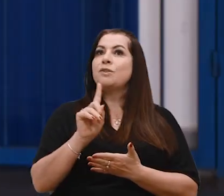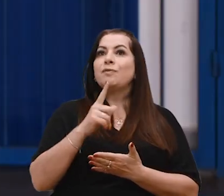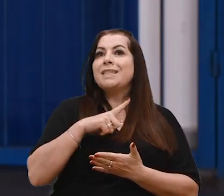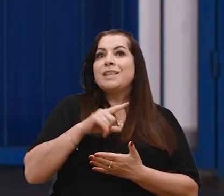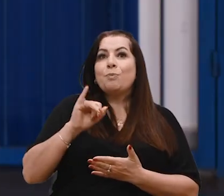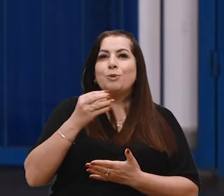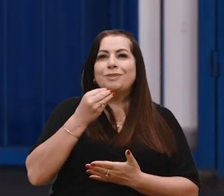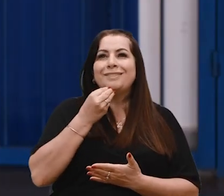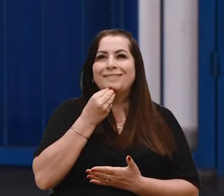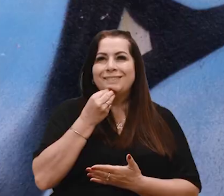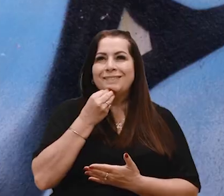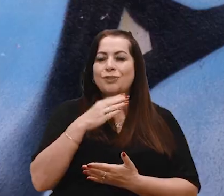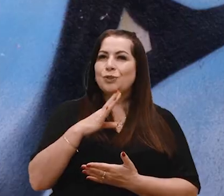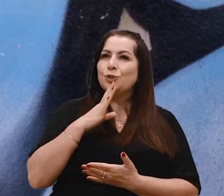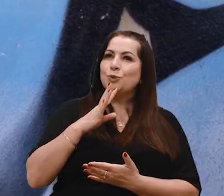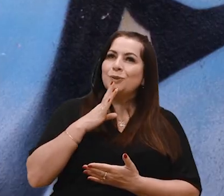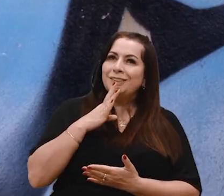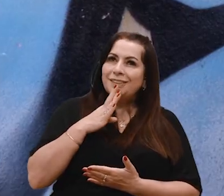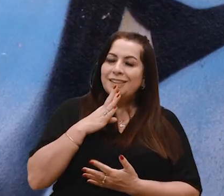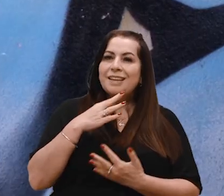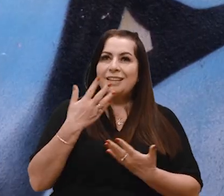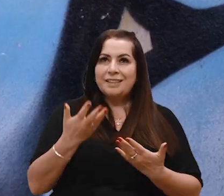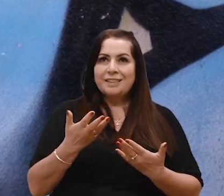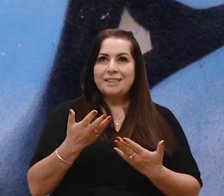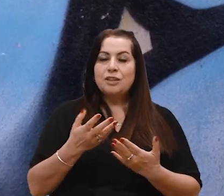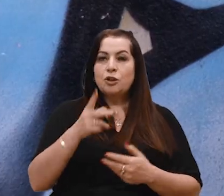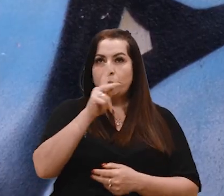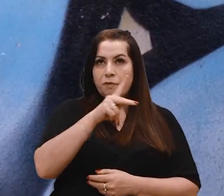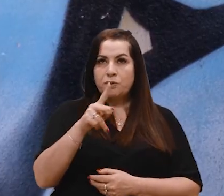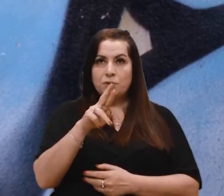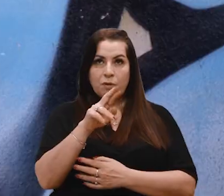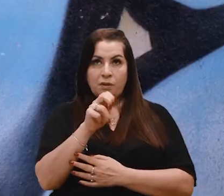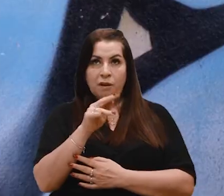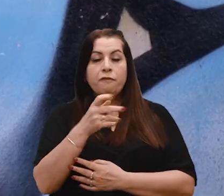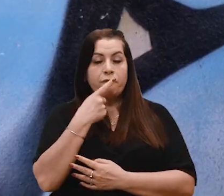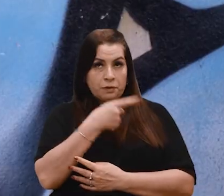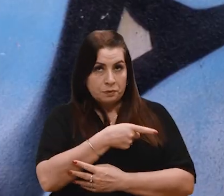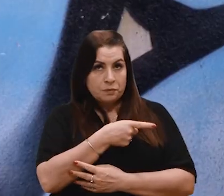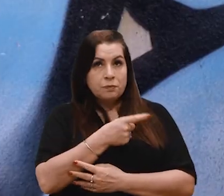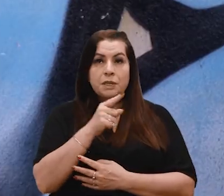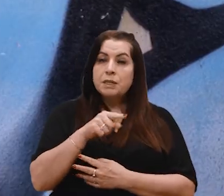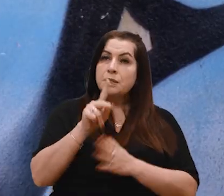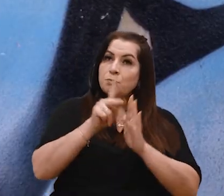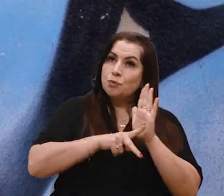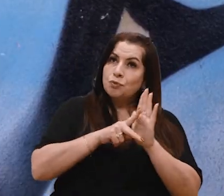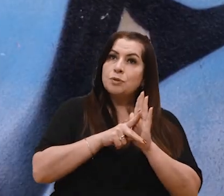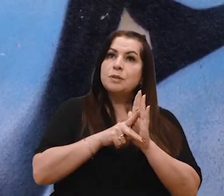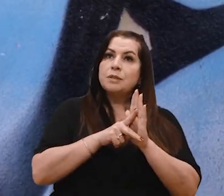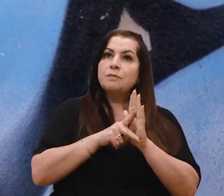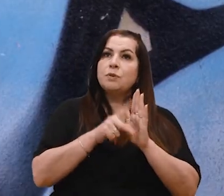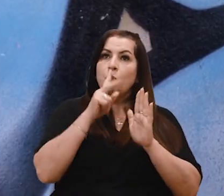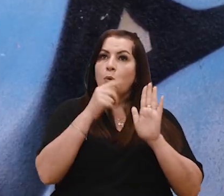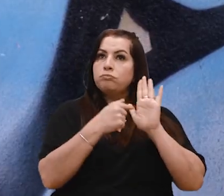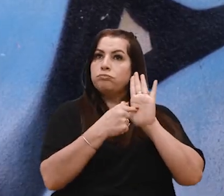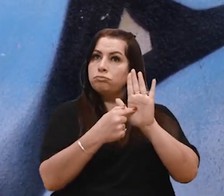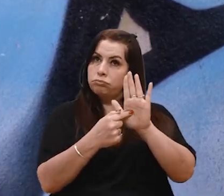entre si, mas não vão ter a oportunidade de conhecer. Então, que, como o professor Rafa disse, que esse projeto ele